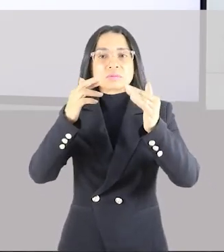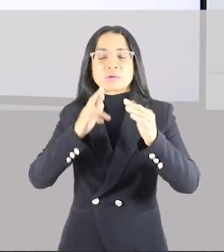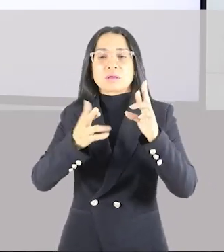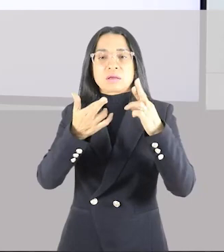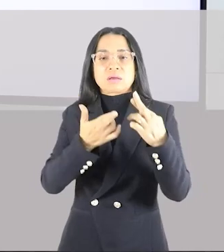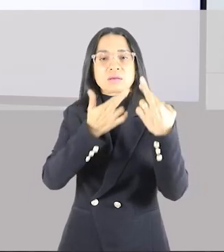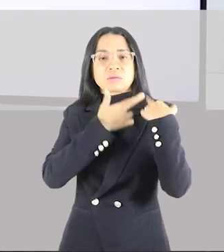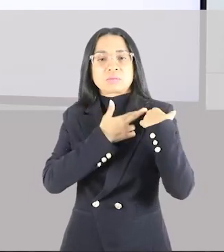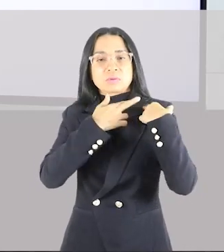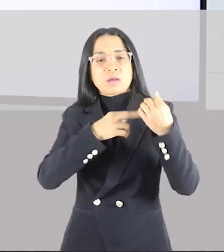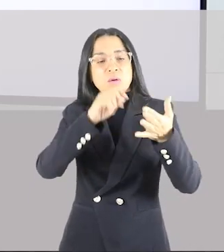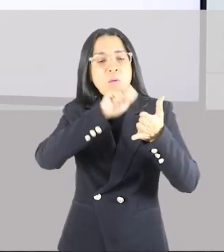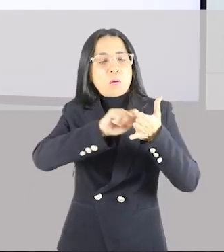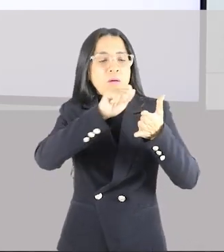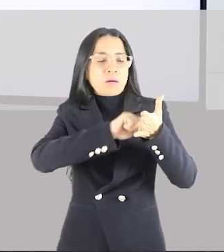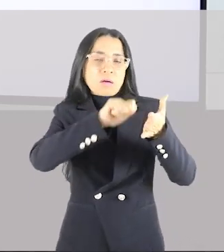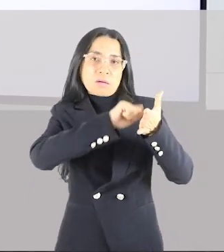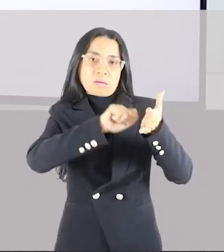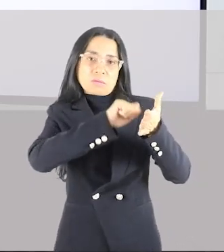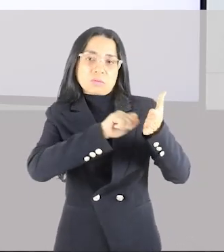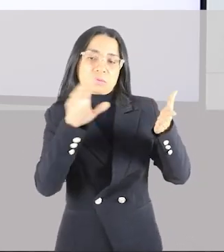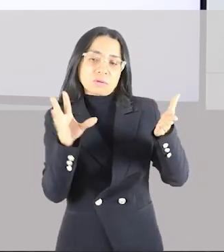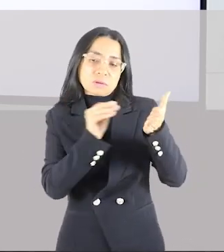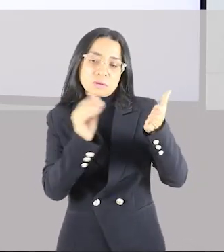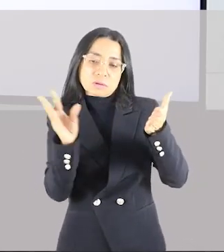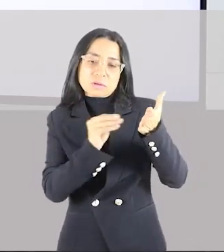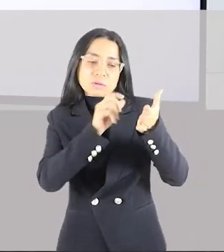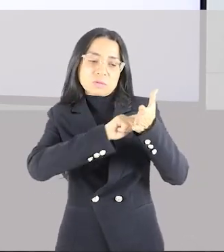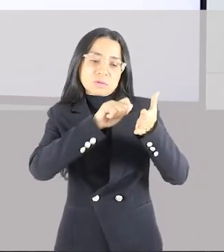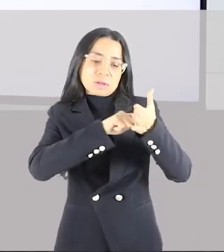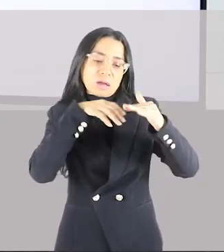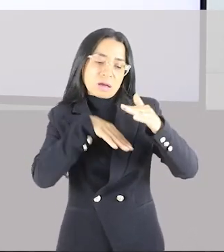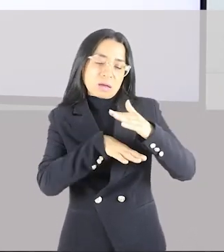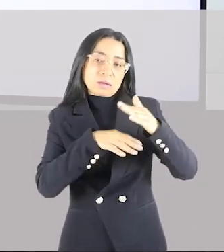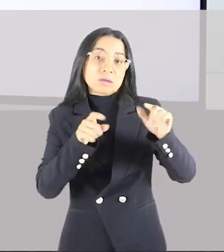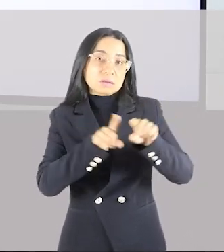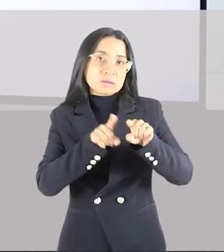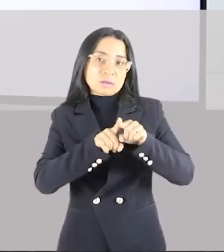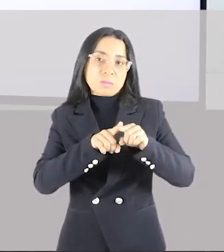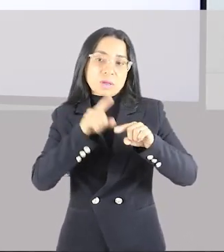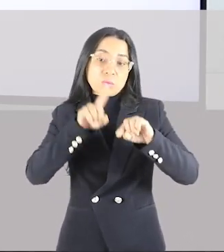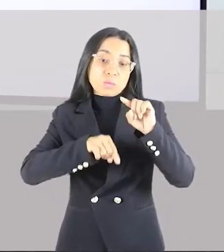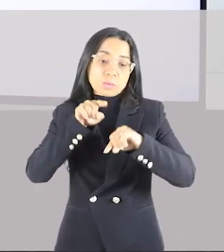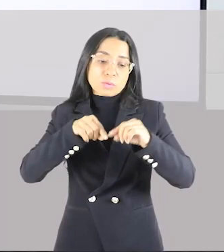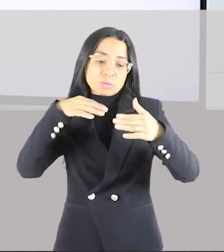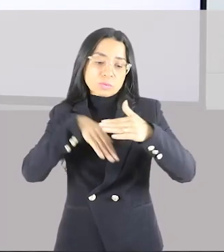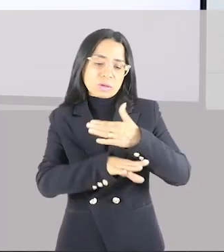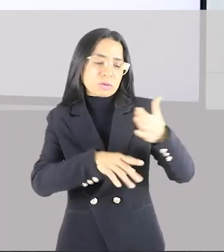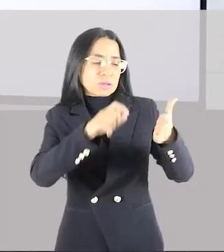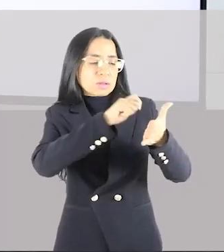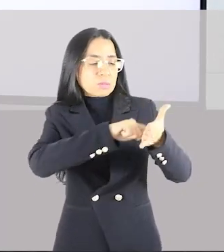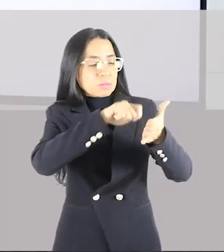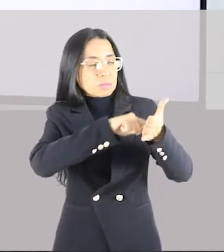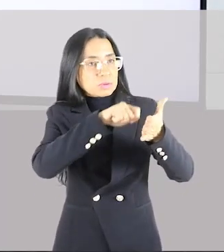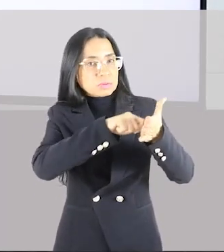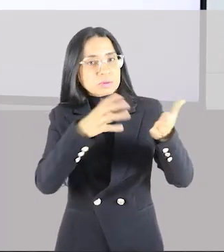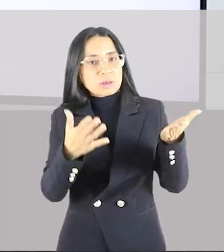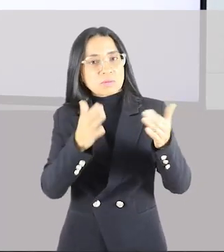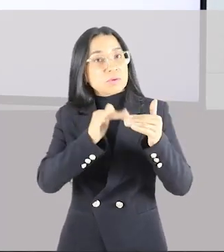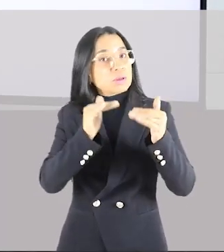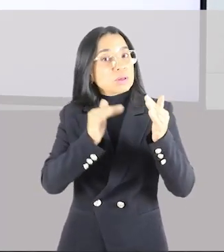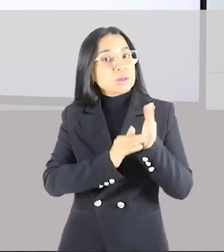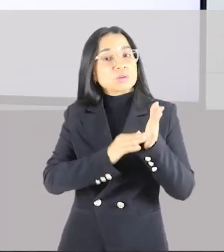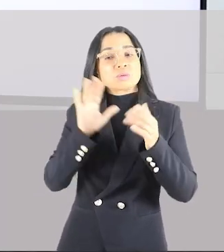prestações de serviço, para anotar a armazenagem dos produtos, todos os feitos do faraó, né? Você tem